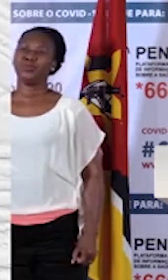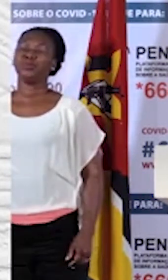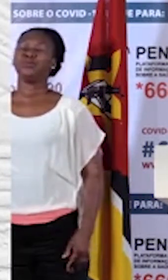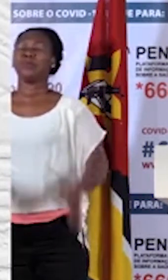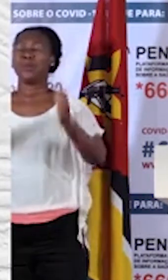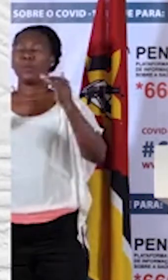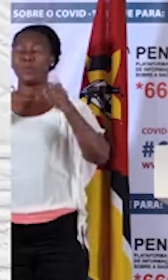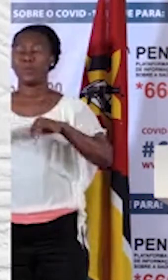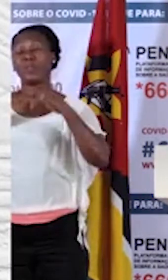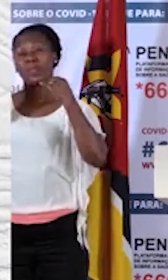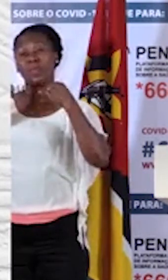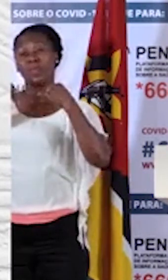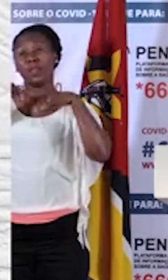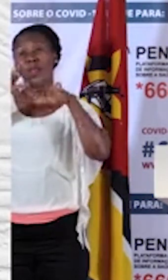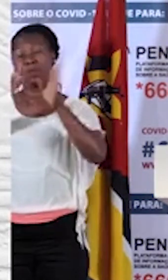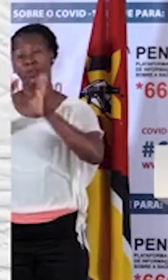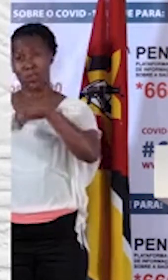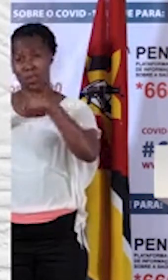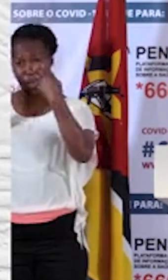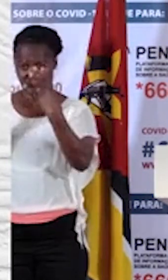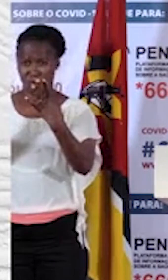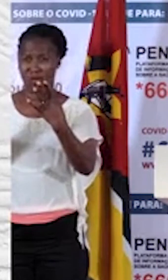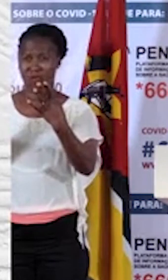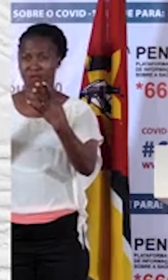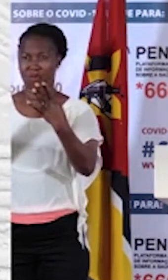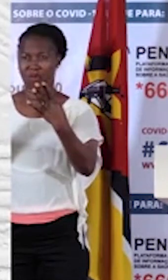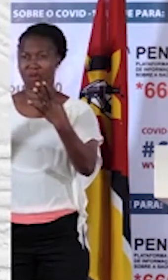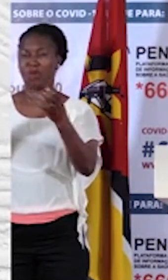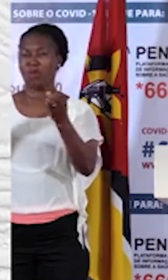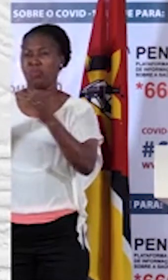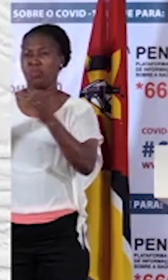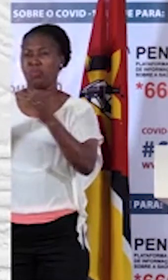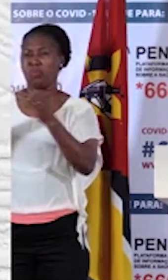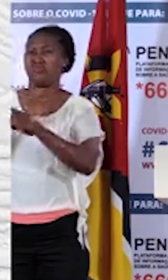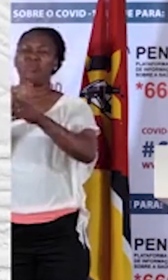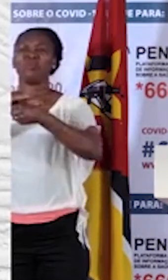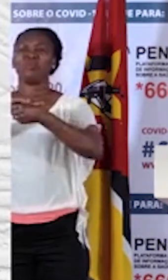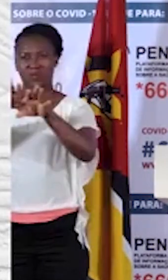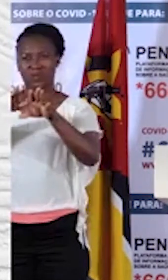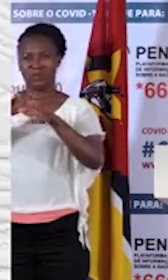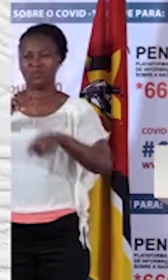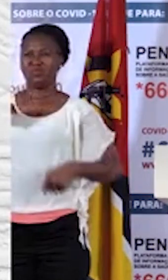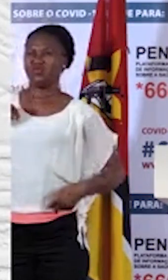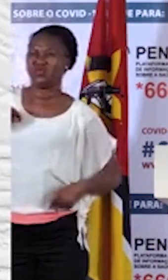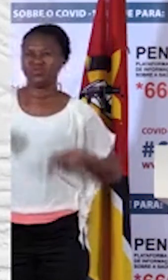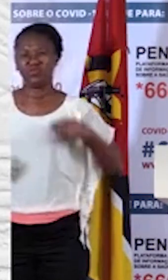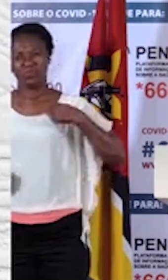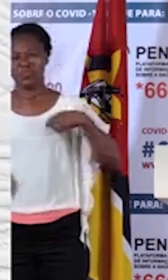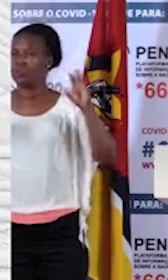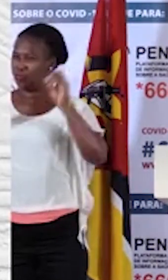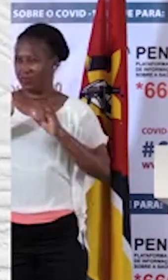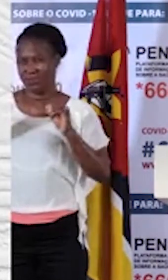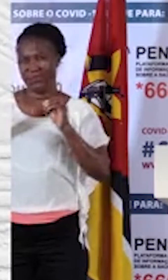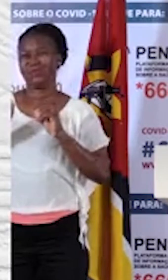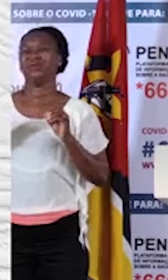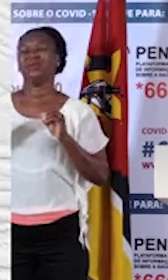9 pessoas infectadas com Covid-19 são assintomáticas e todas as